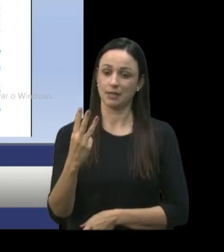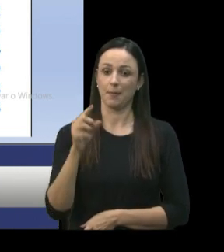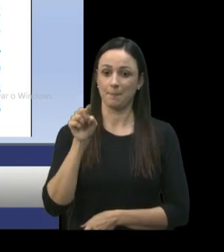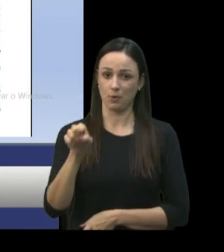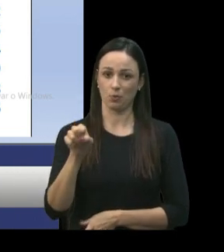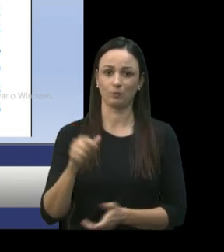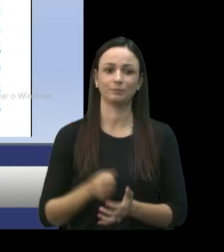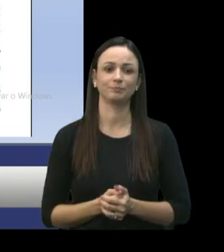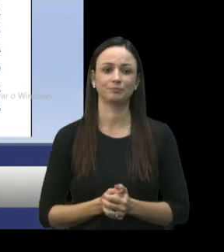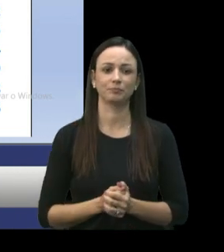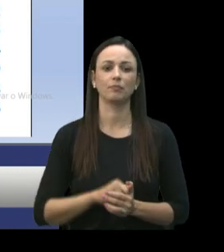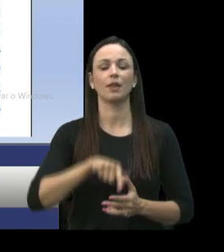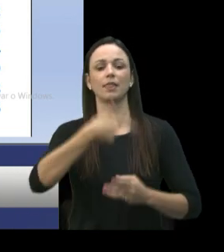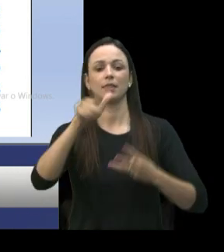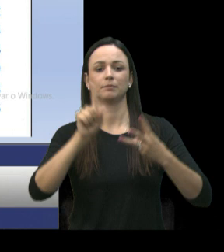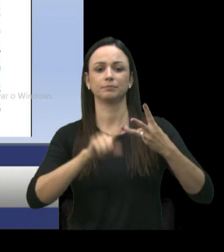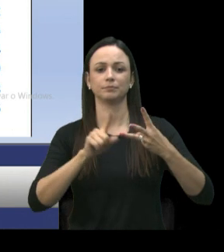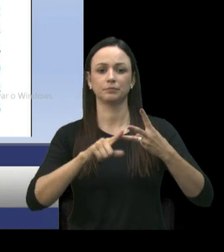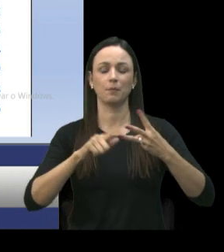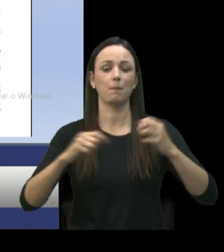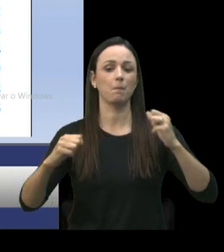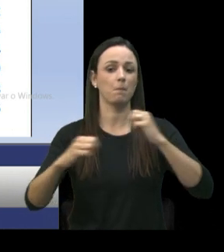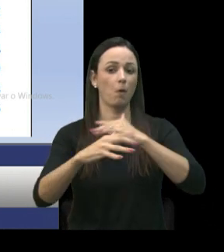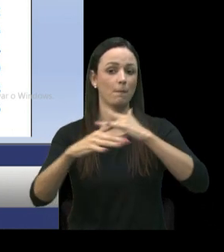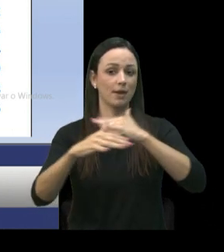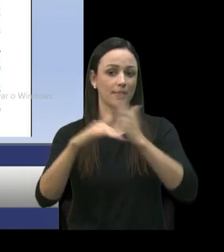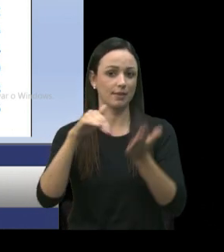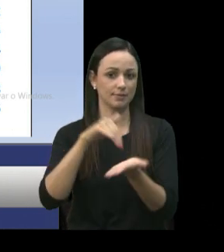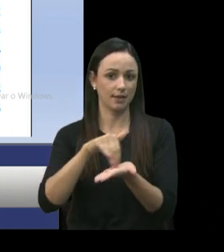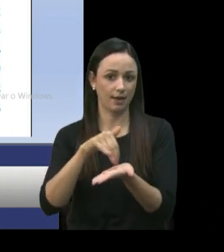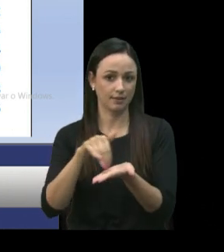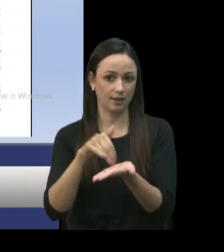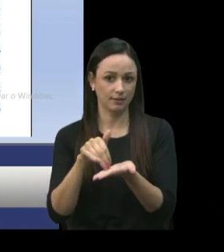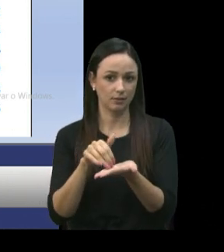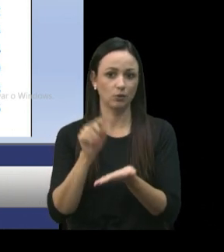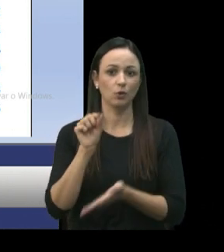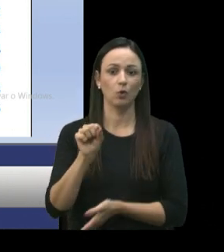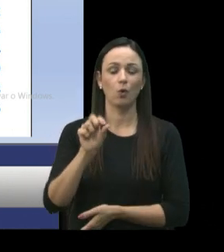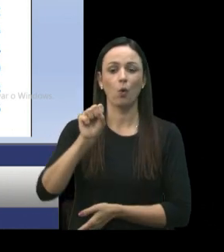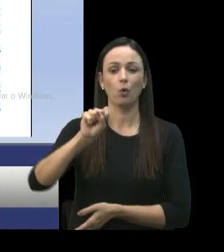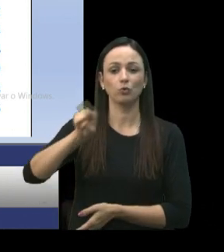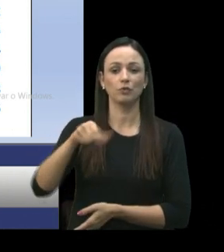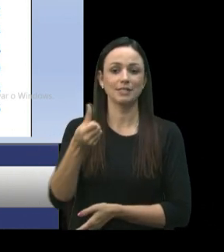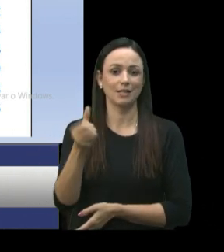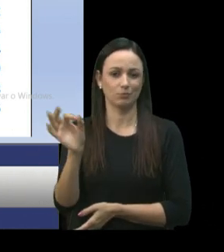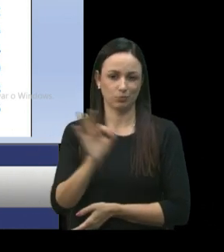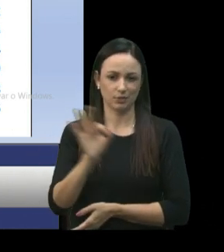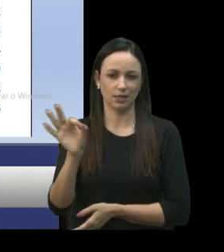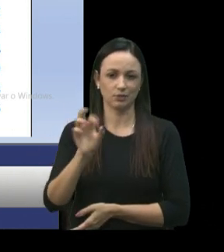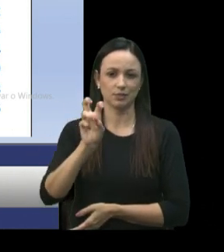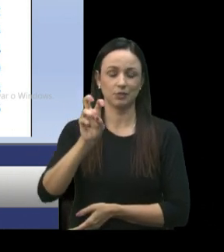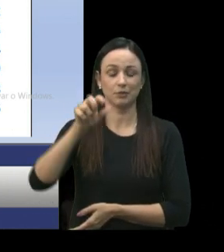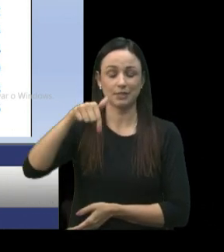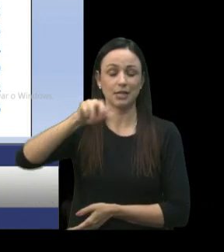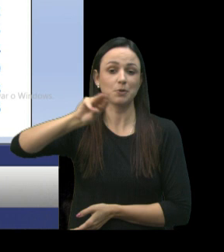R$181.953.000. Depois, nós temos a Secretaria de Mobilidade Urbana, correspondendo a 8,6%,